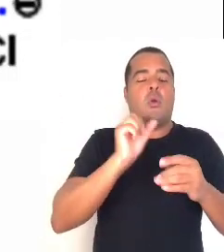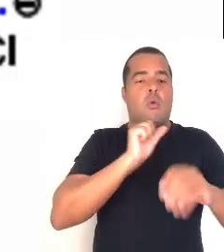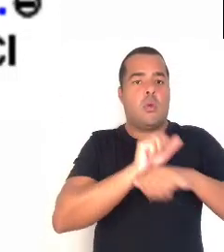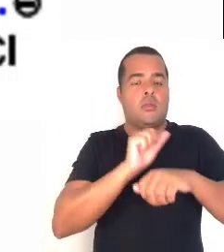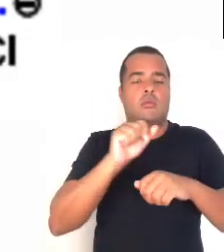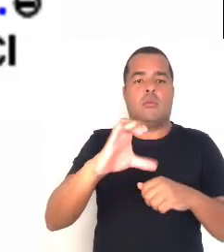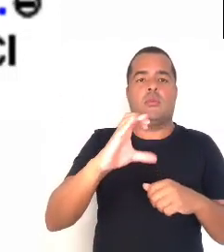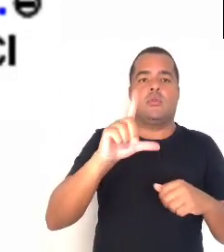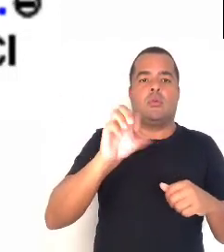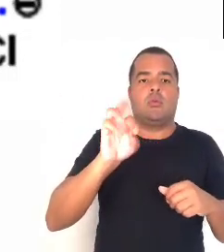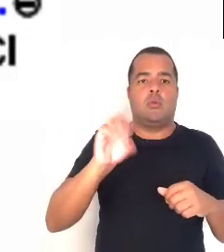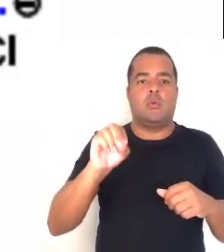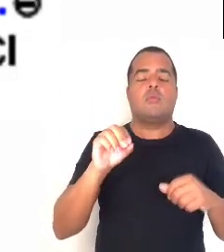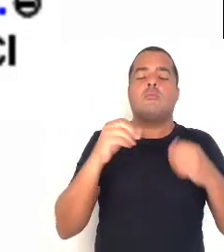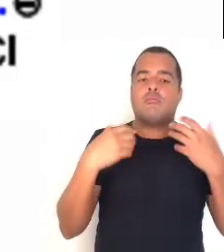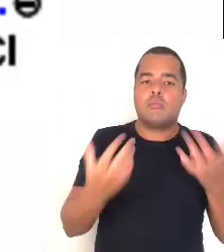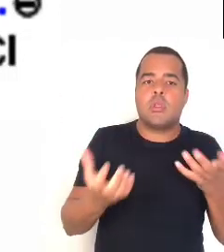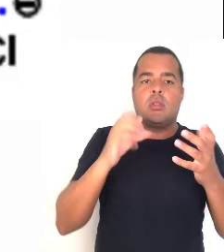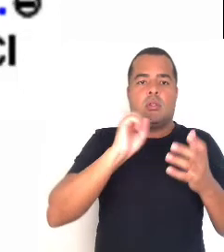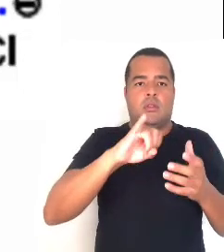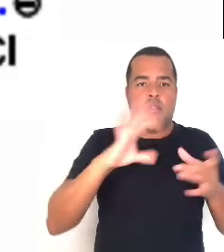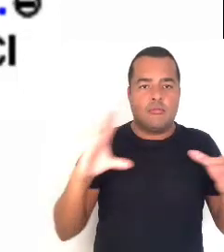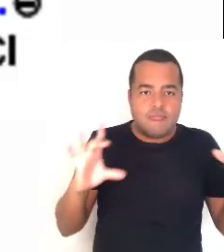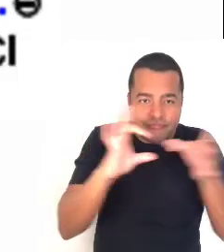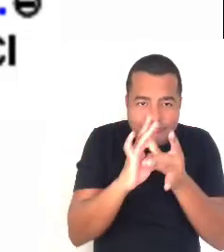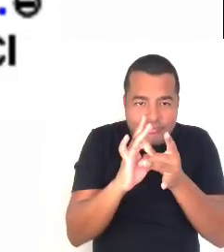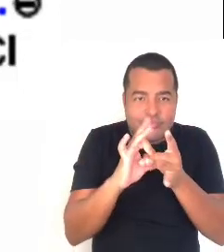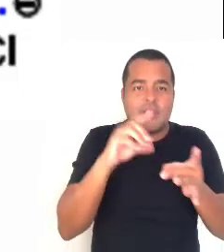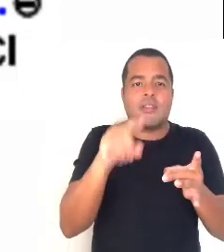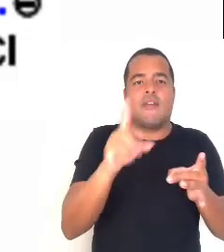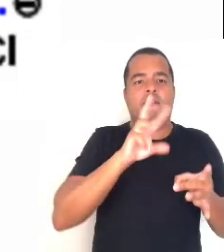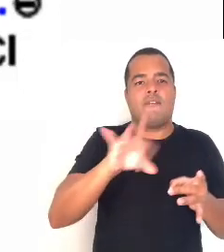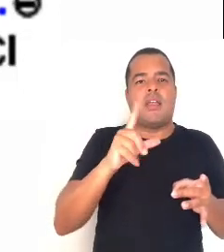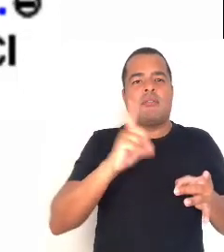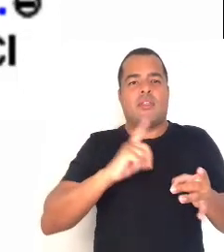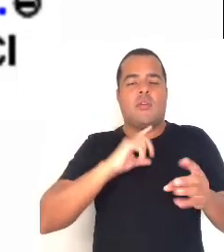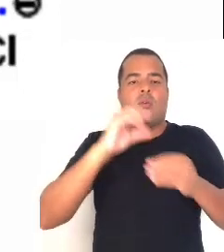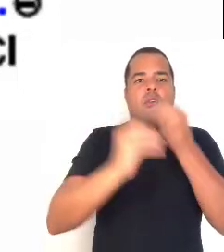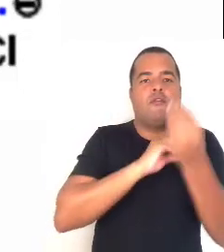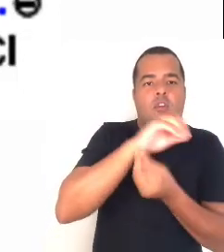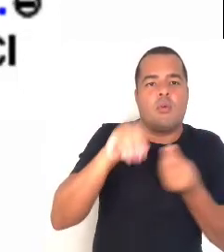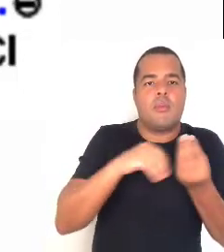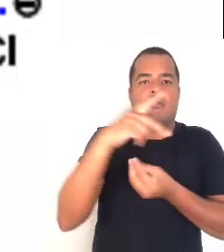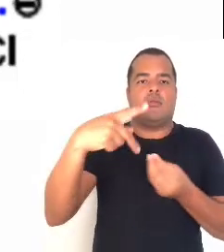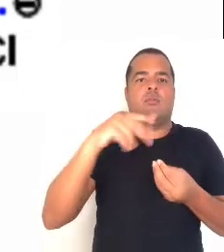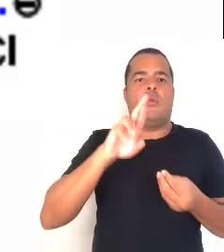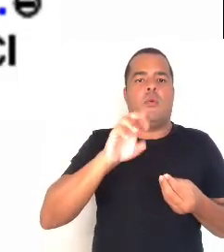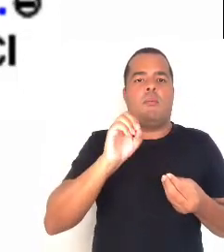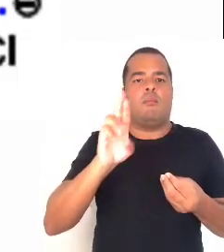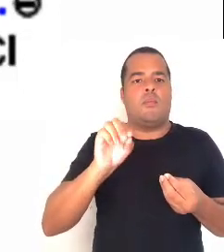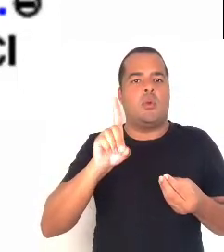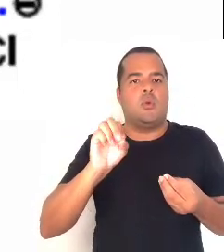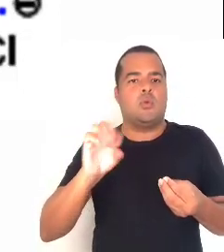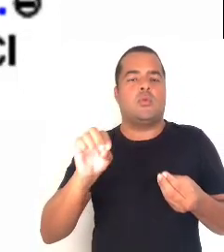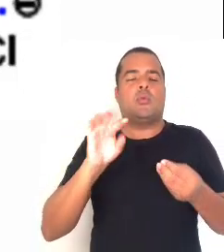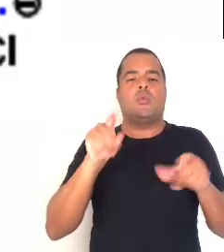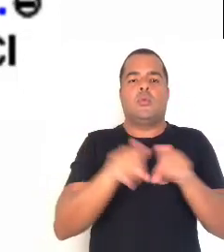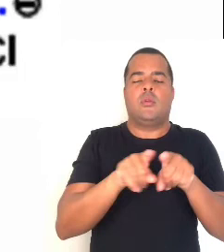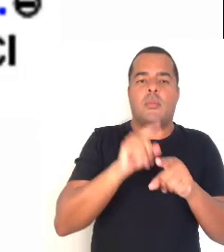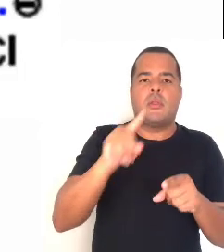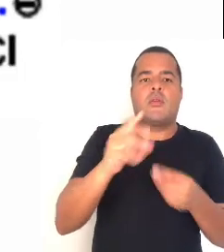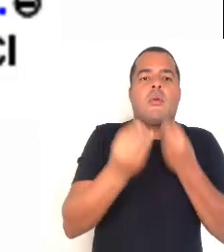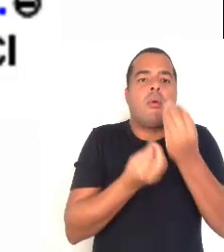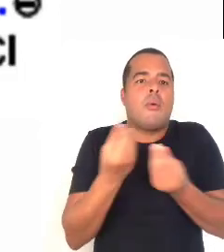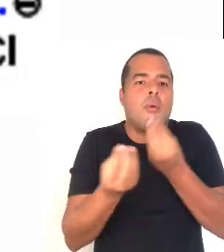aqui ao átomo de cloro. Então, ao fazer isso, no momento que ele se ligar ao carbono, você vai ter o que? A formação do produto, que vai